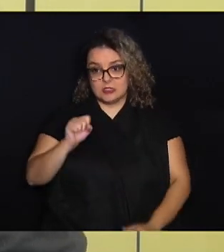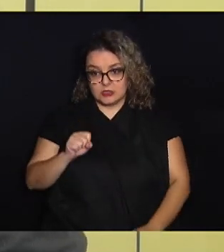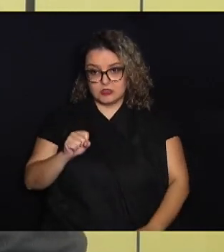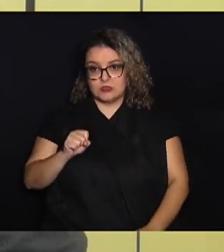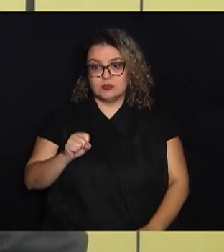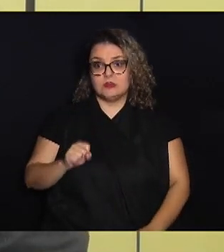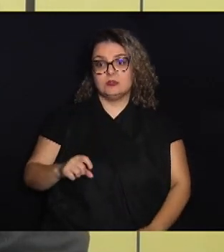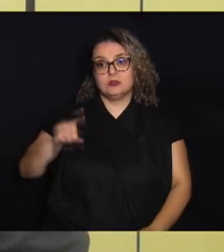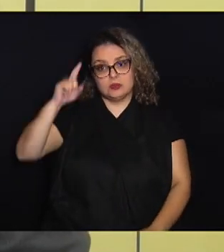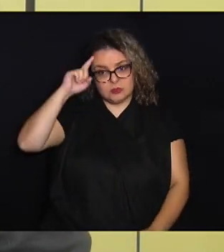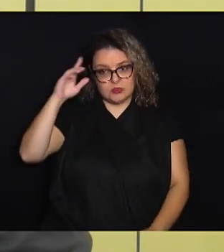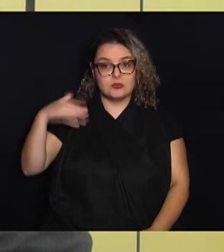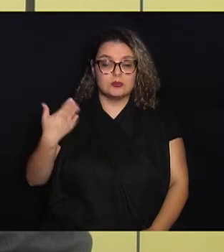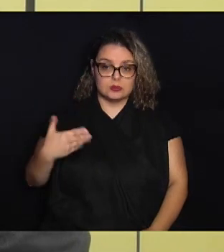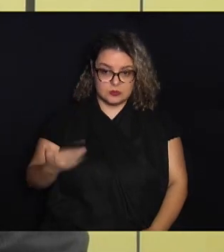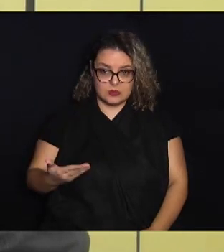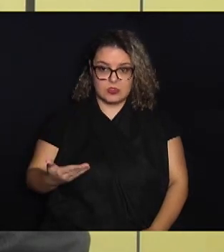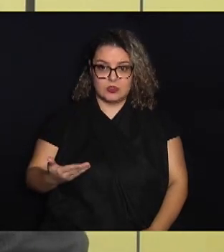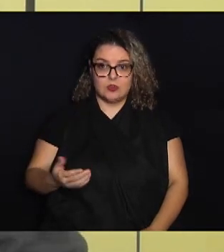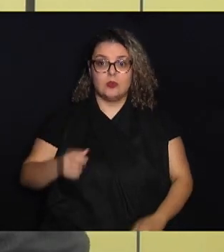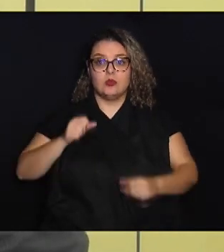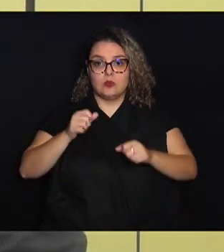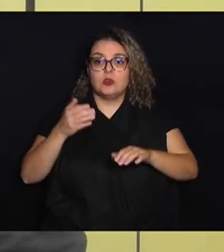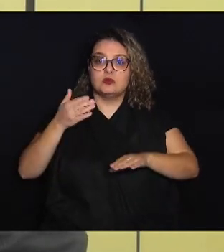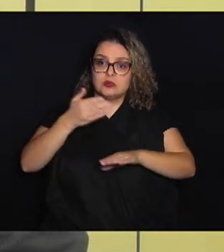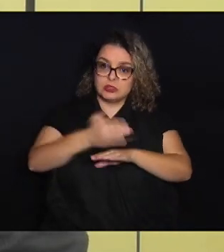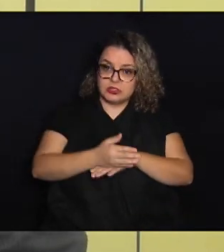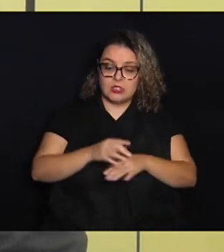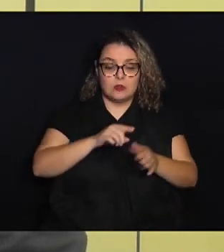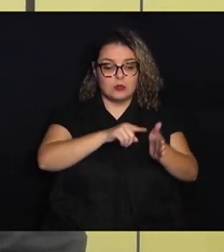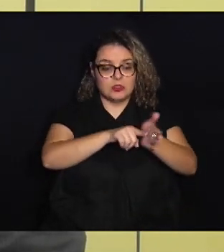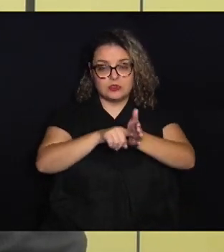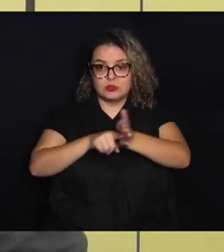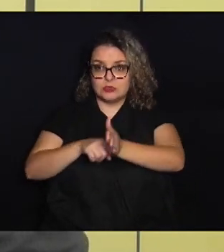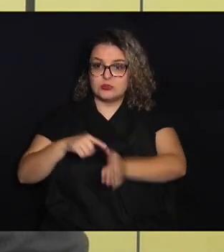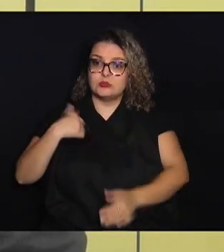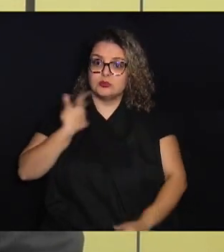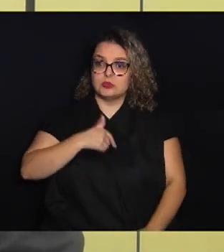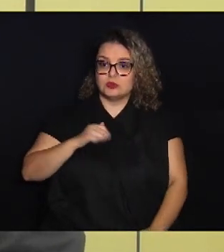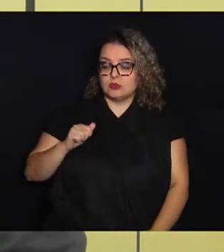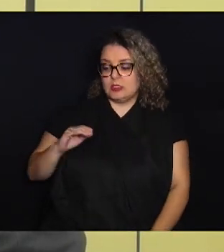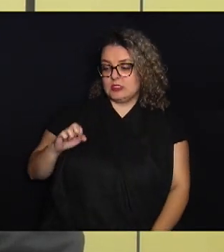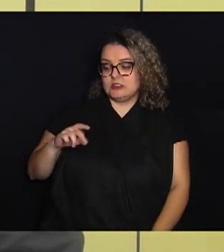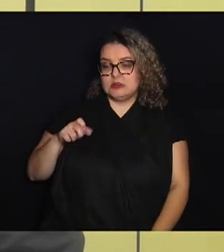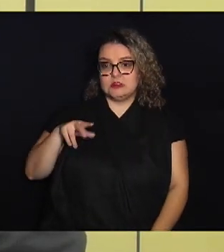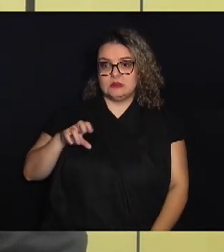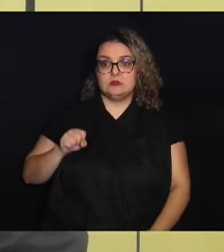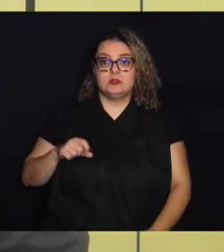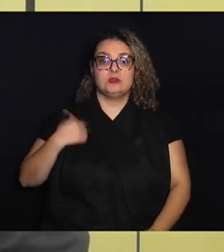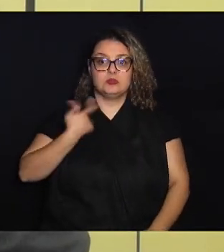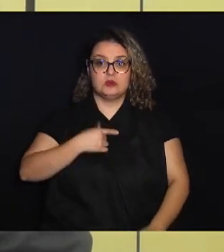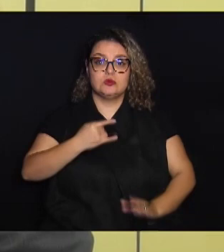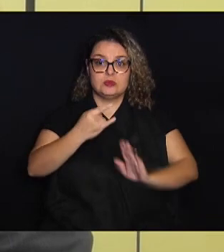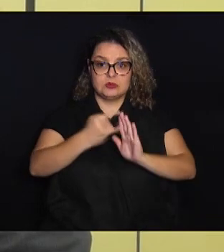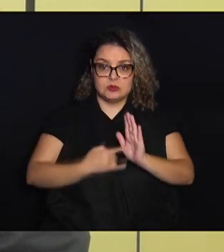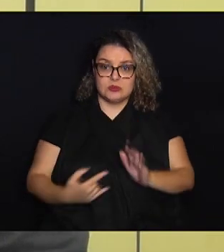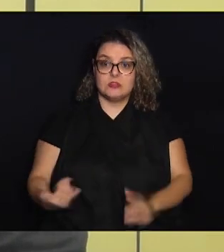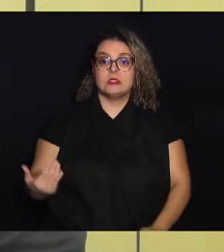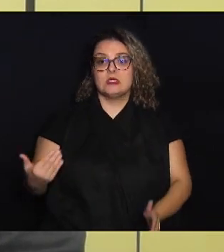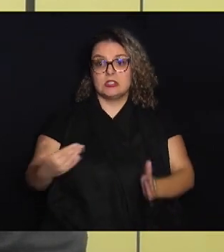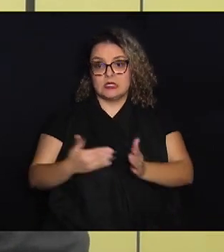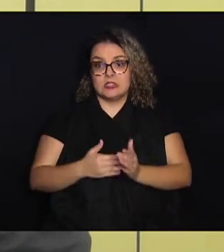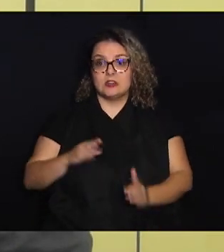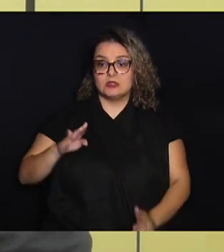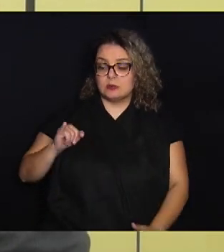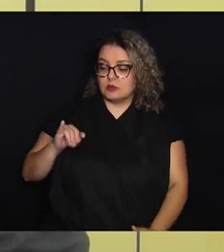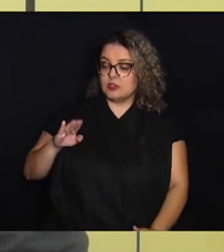da semana. E então você pode vir, pode pesquisar no nosso acervo, nos nossos documentos e até na nossa